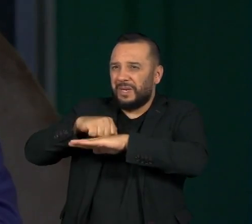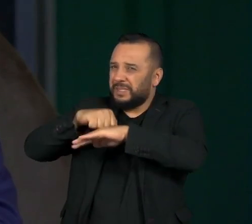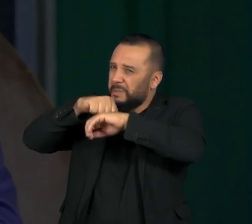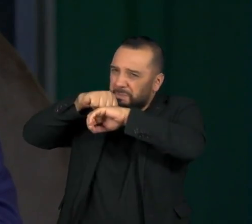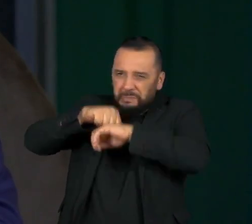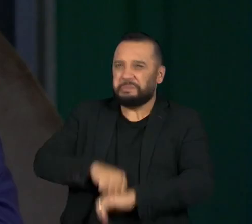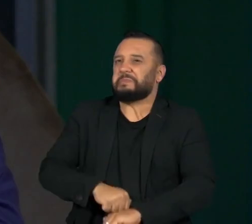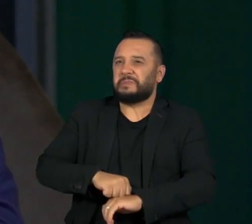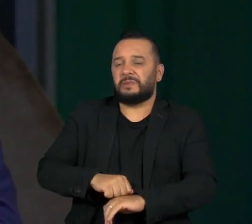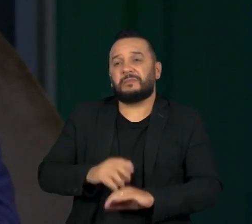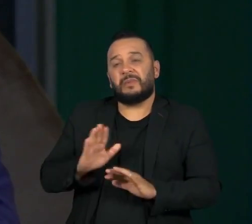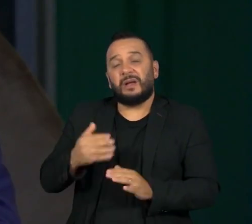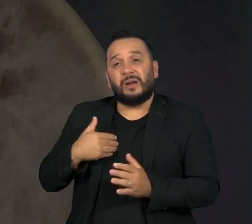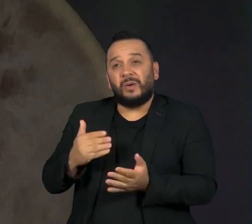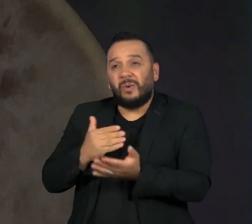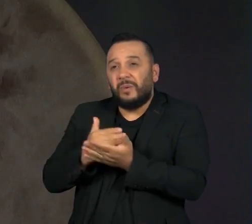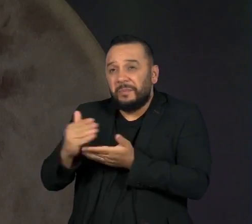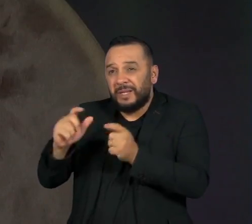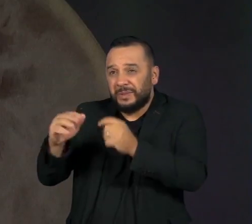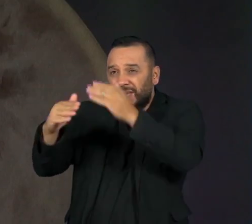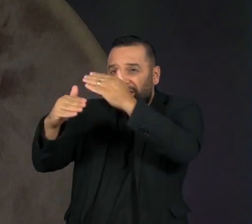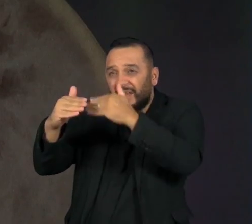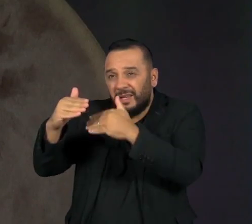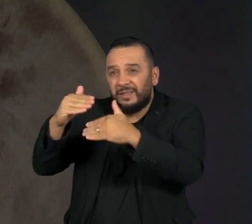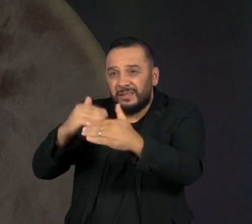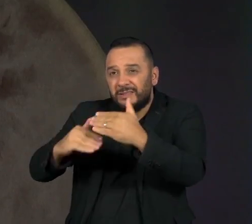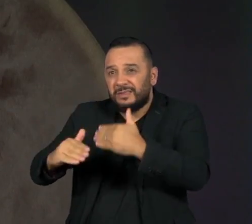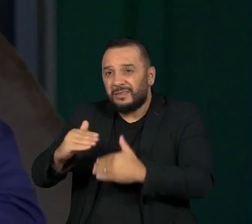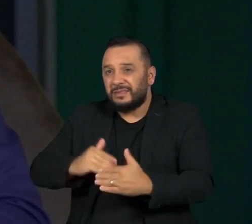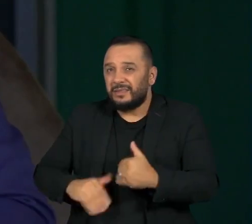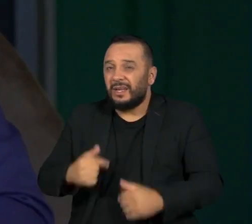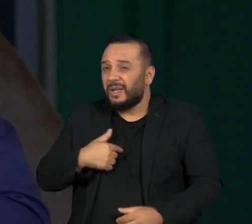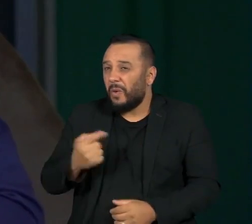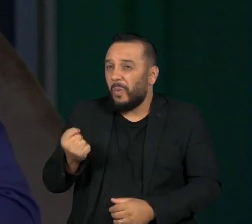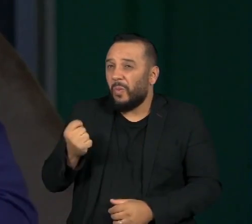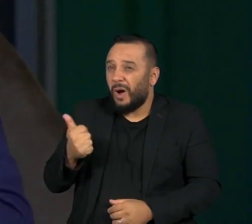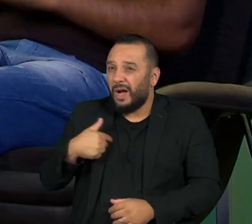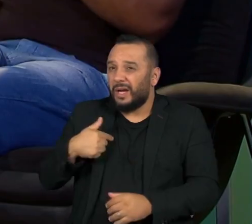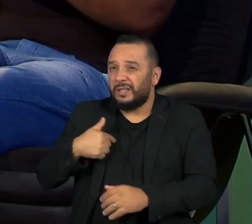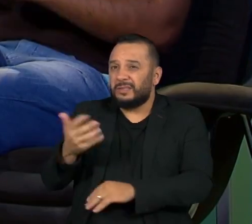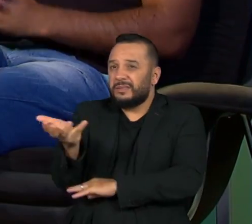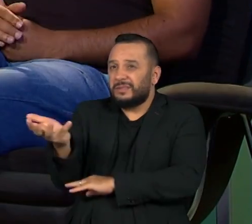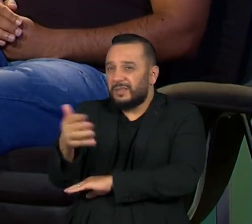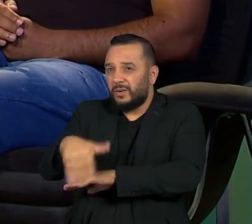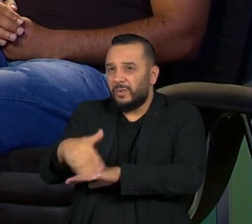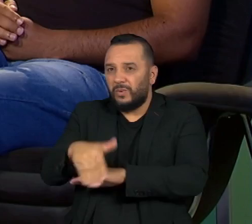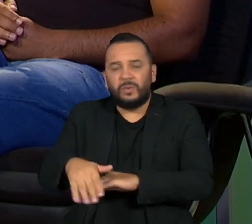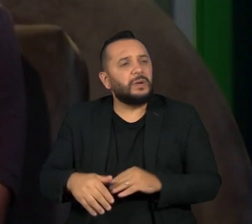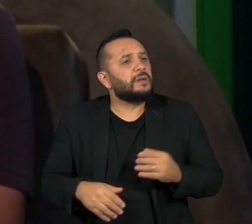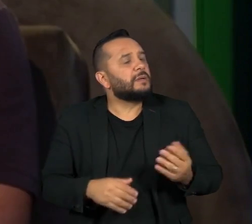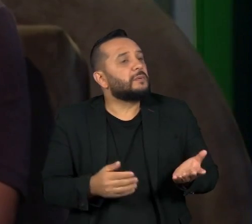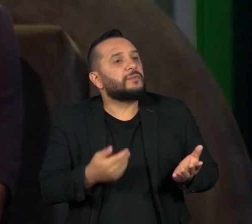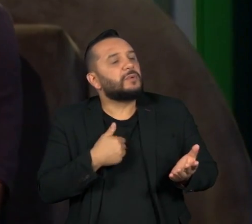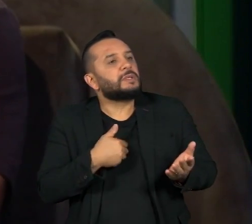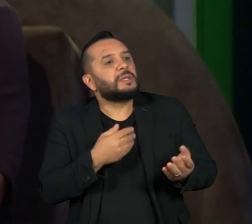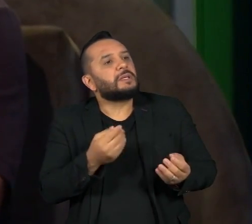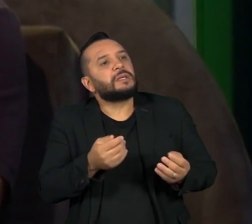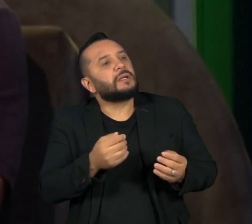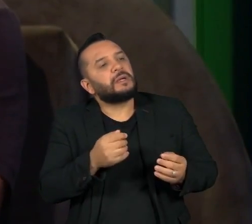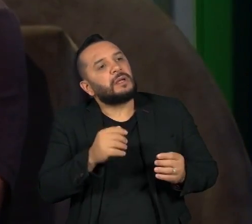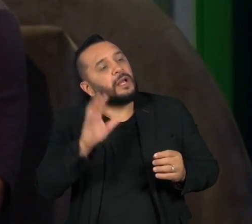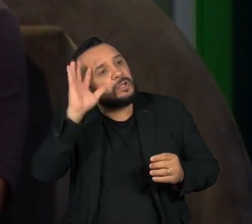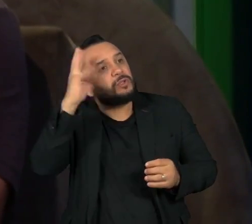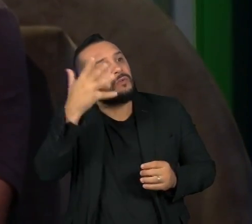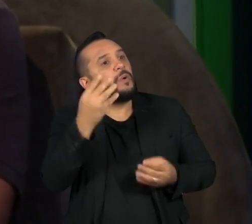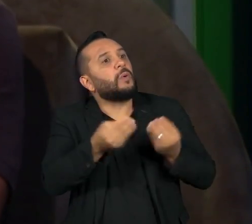estive quase em uma condição de estar na rua também. O que te impediu que você fosse para a rua? Uma oportunidade. Eu vivi 8 anos dependente